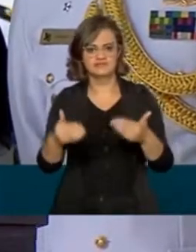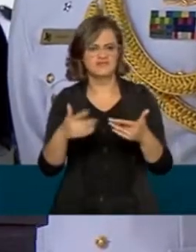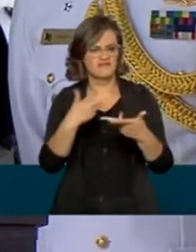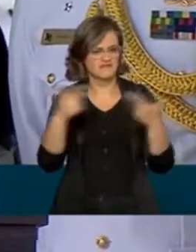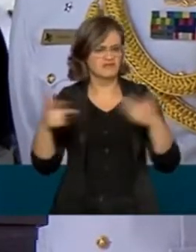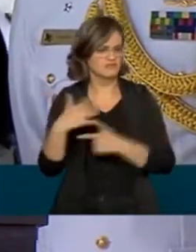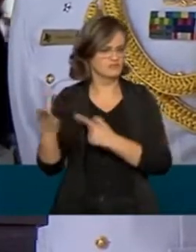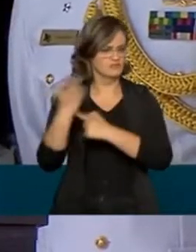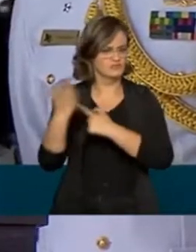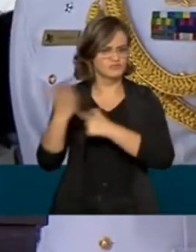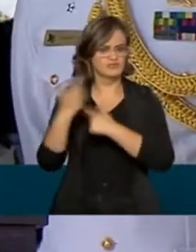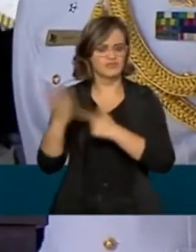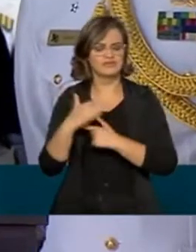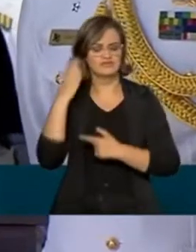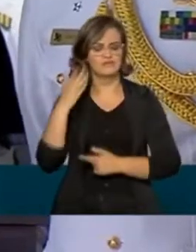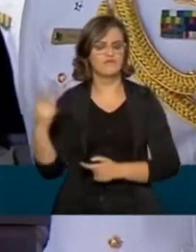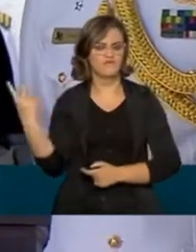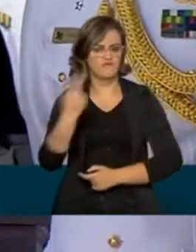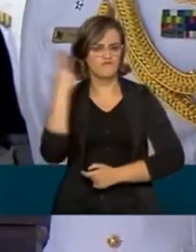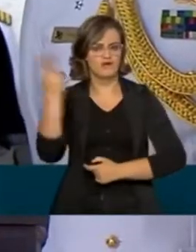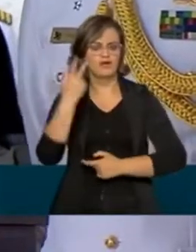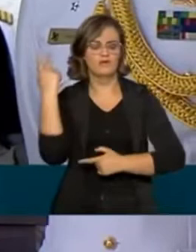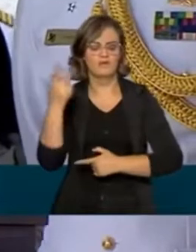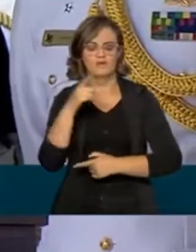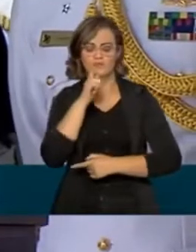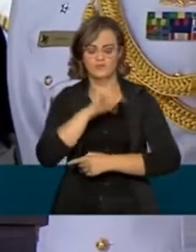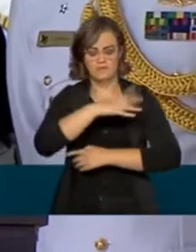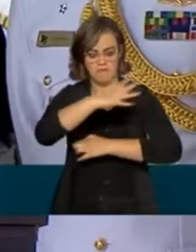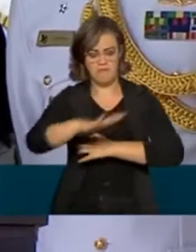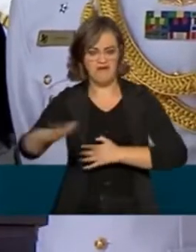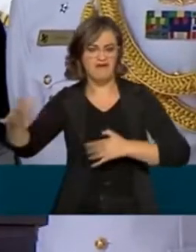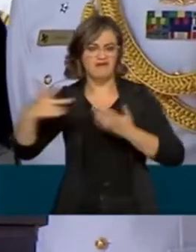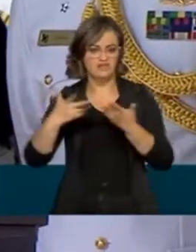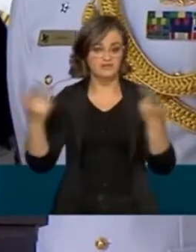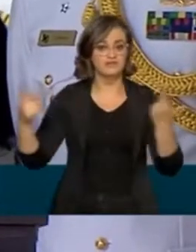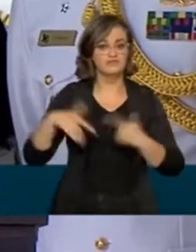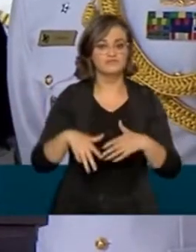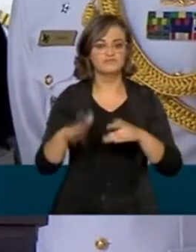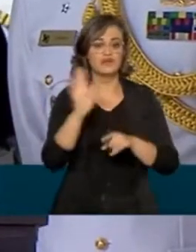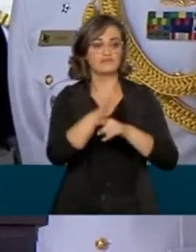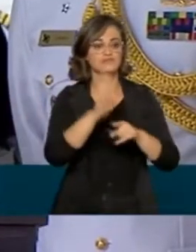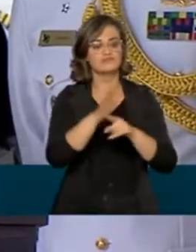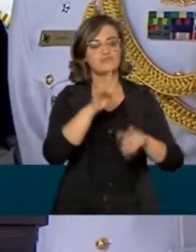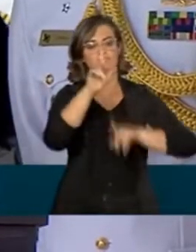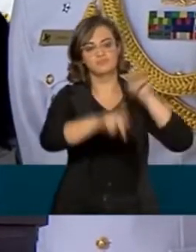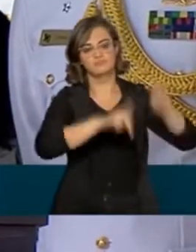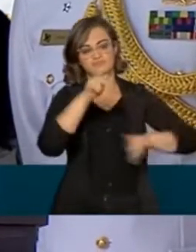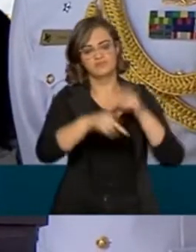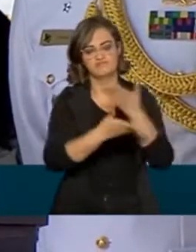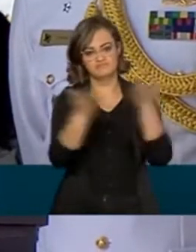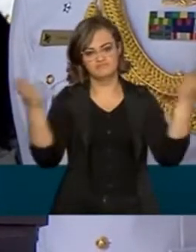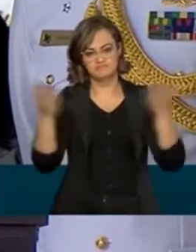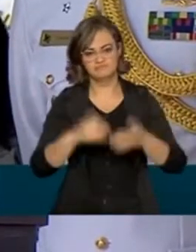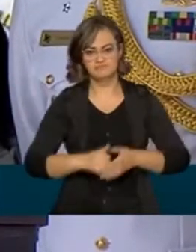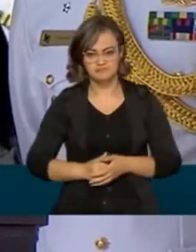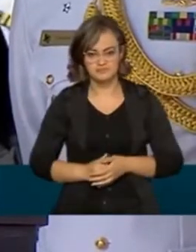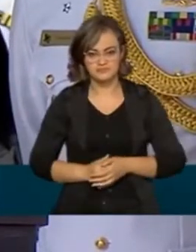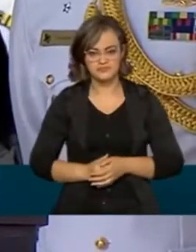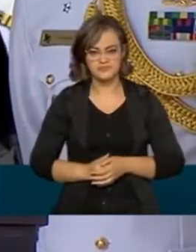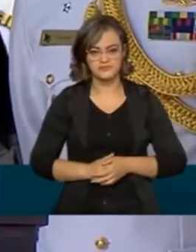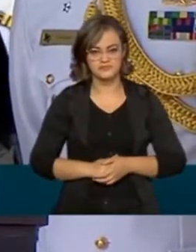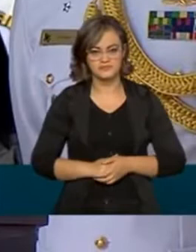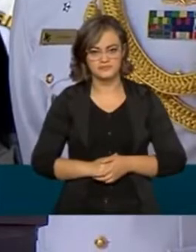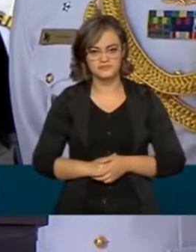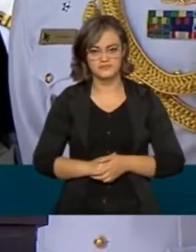pela compreensão do valor do mar e hidrovias para a sobrevivência e prosperidade do Brasil.